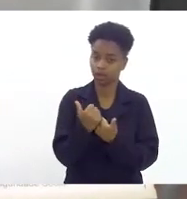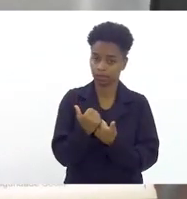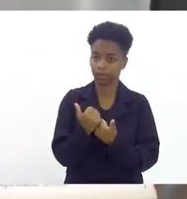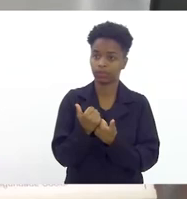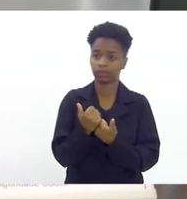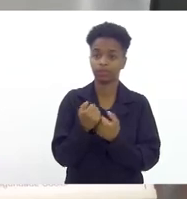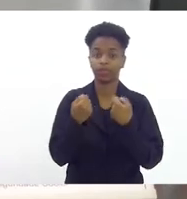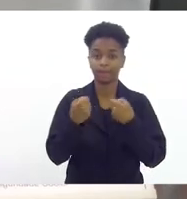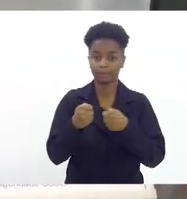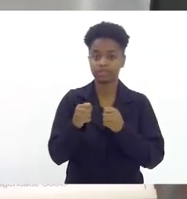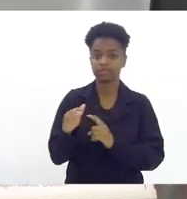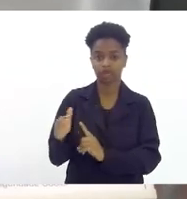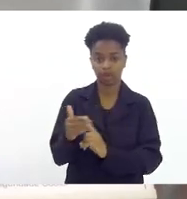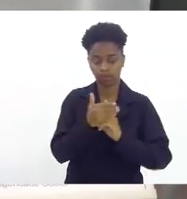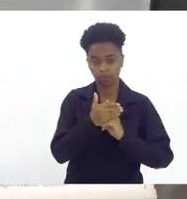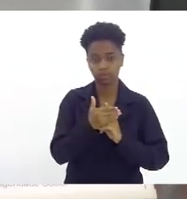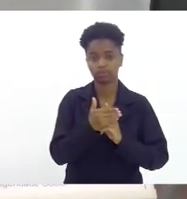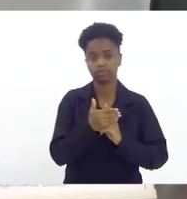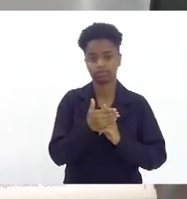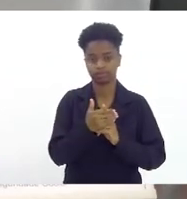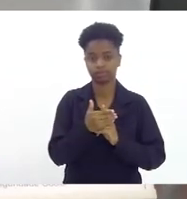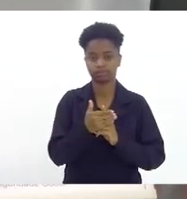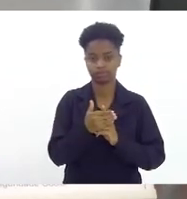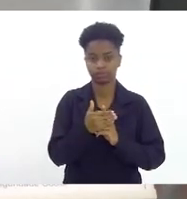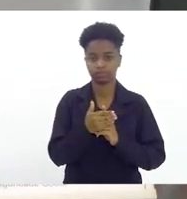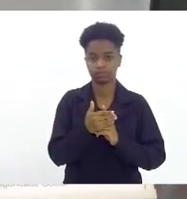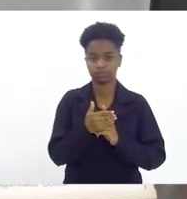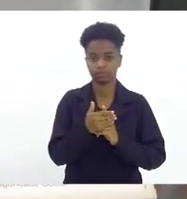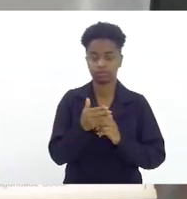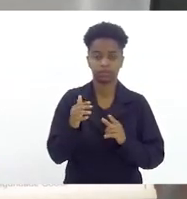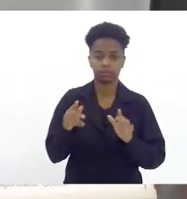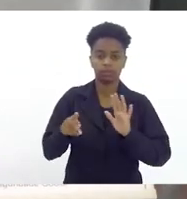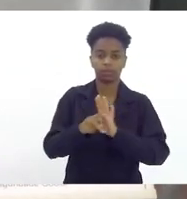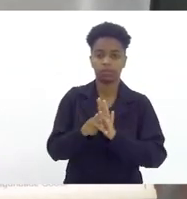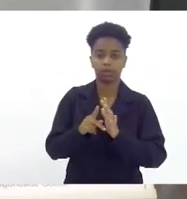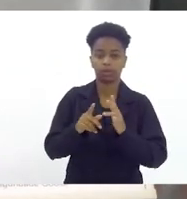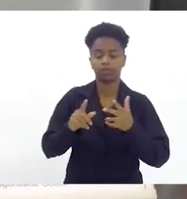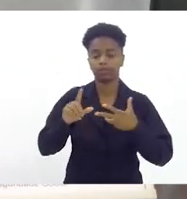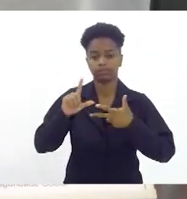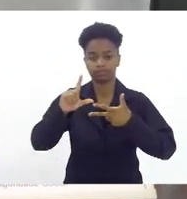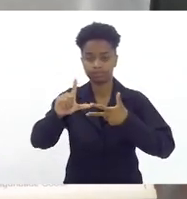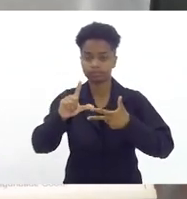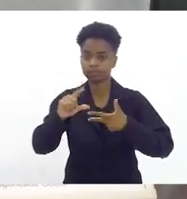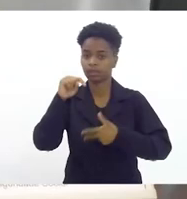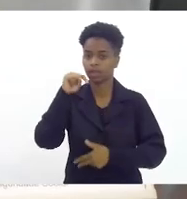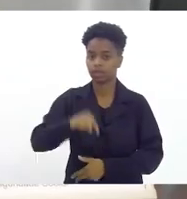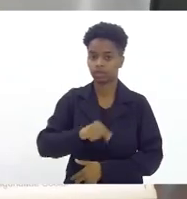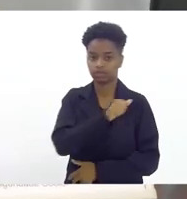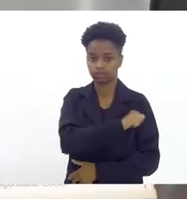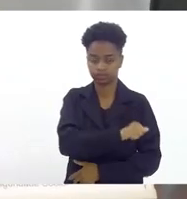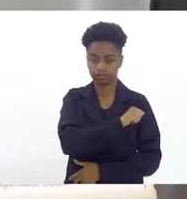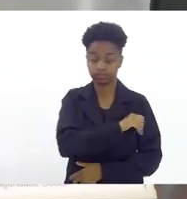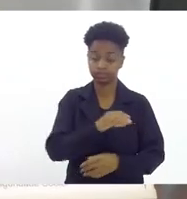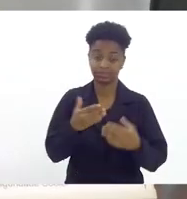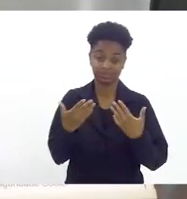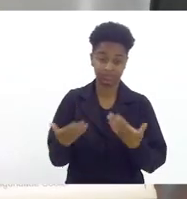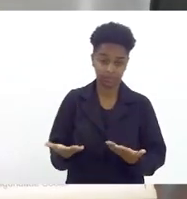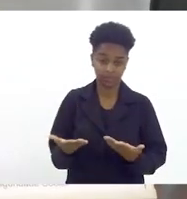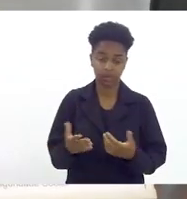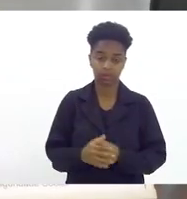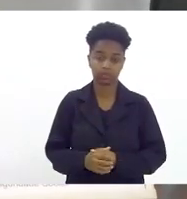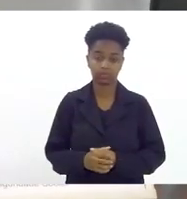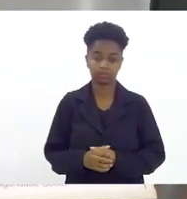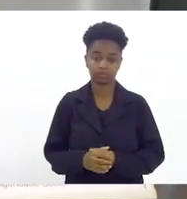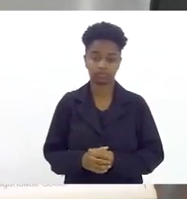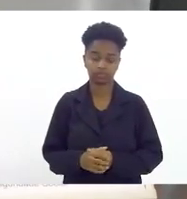precisam de acolhida na pelo poder legislativo do Estado do Rio de Janeiro né a gente